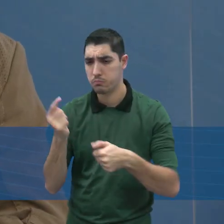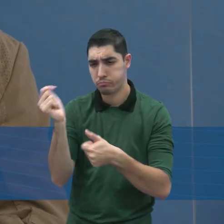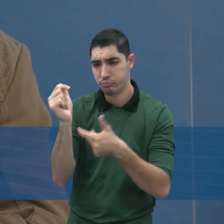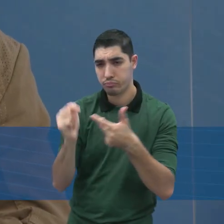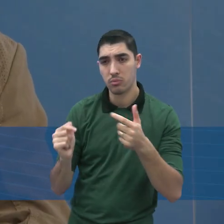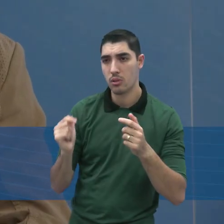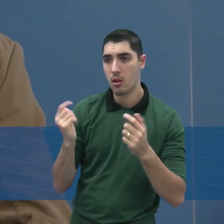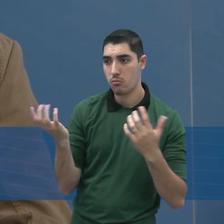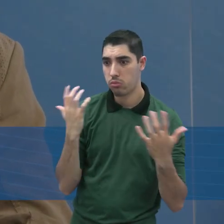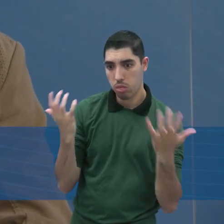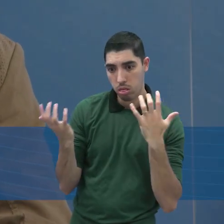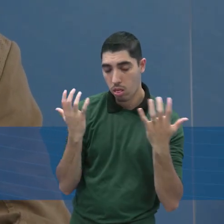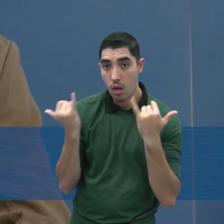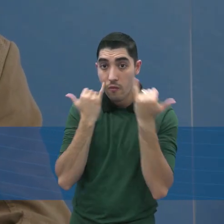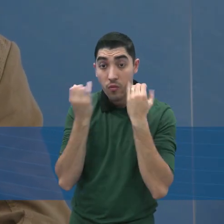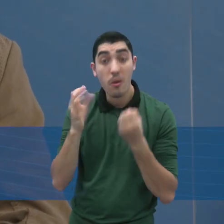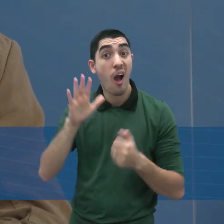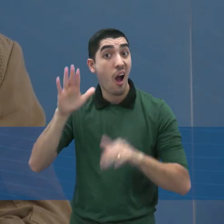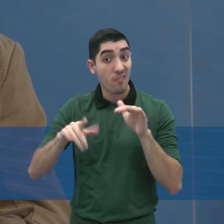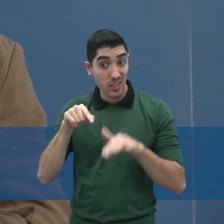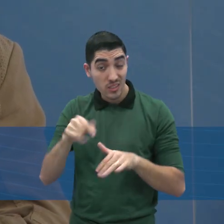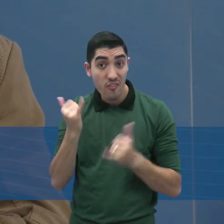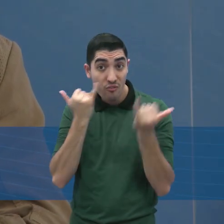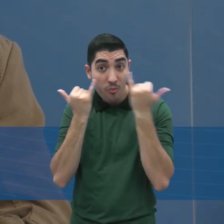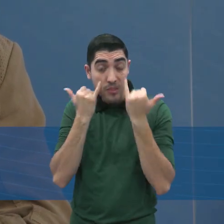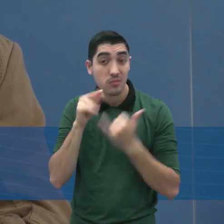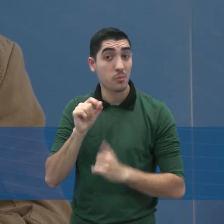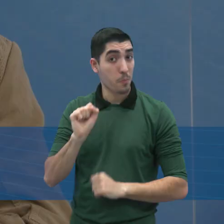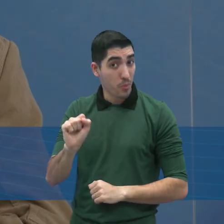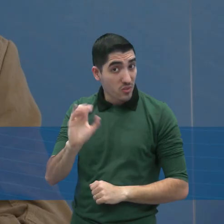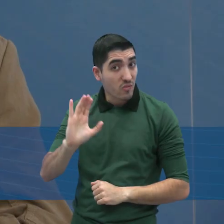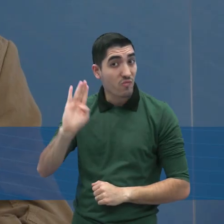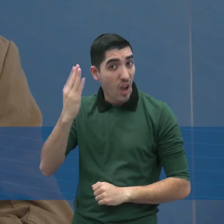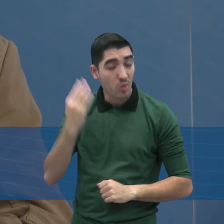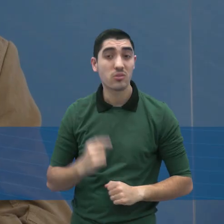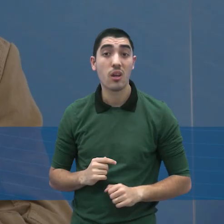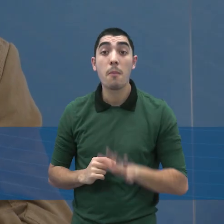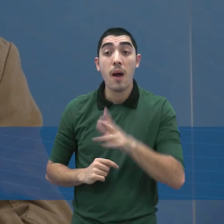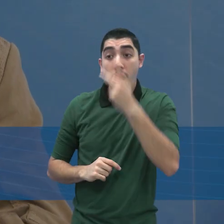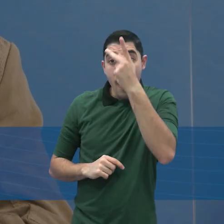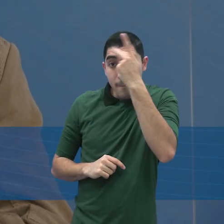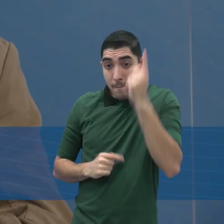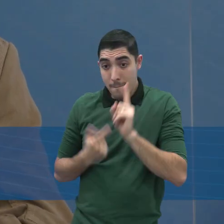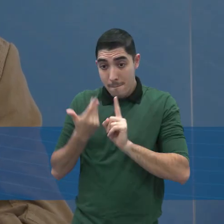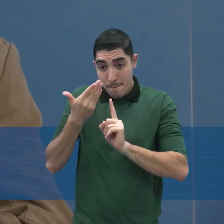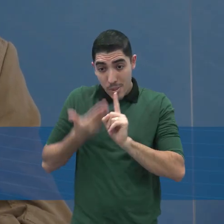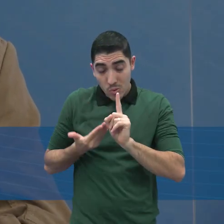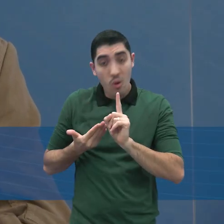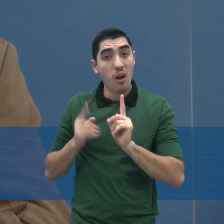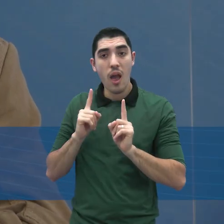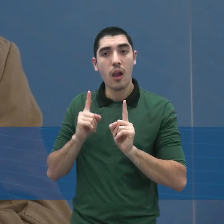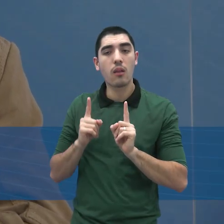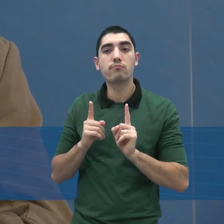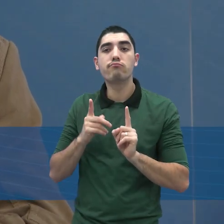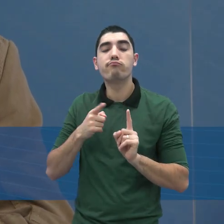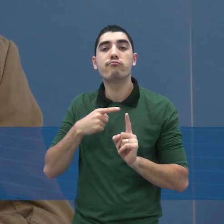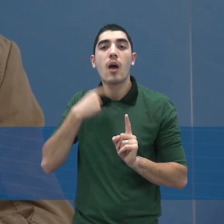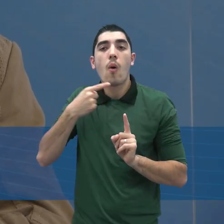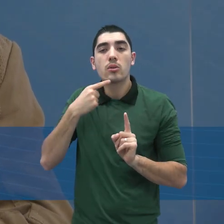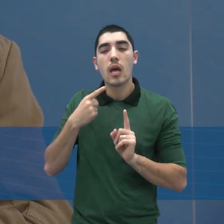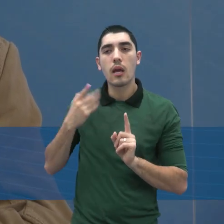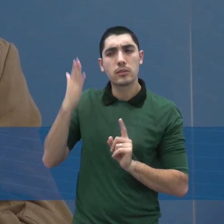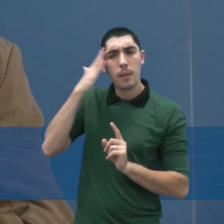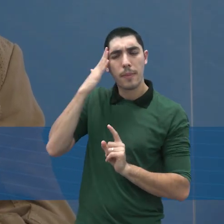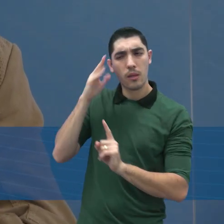por diversas vezes pode ser até falsa, mas a pessoa ela não tem essa capacidade realmente crítica de